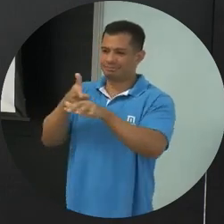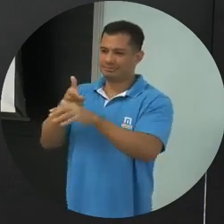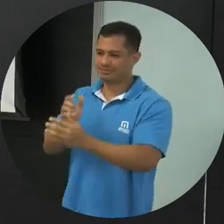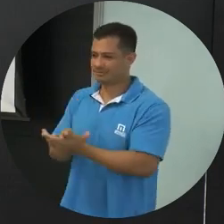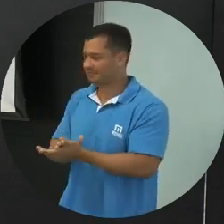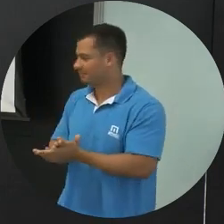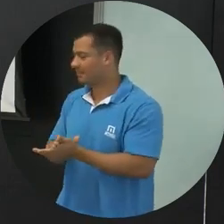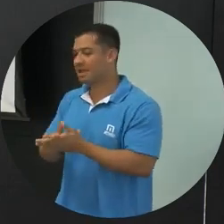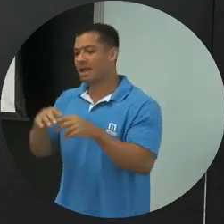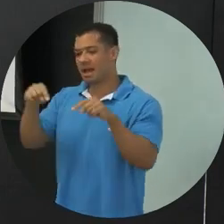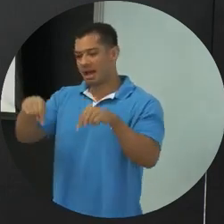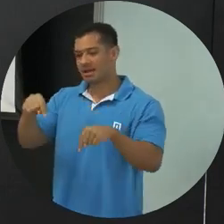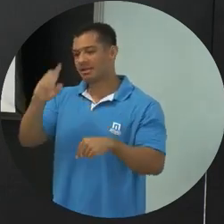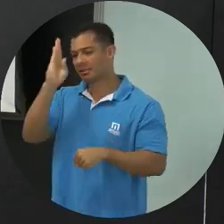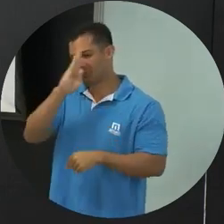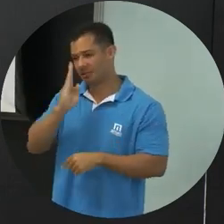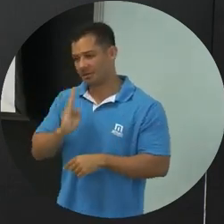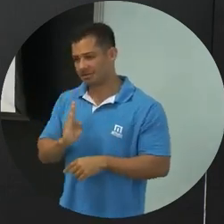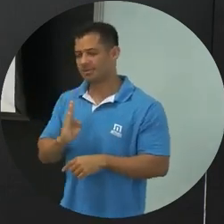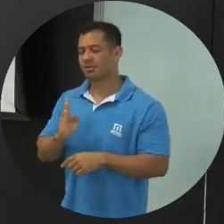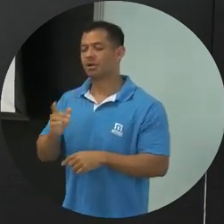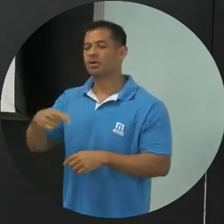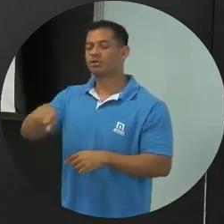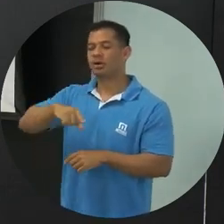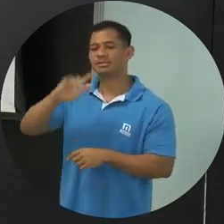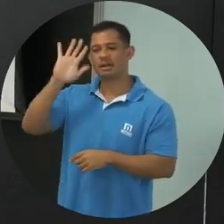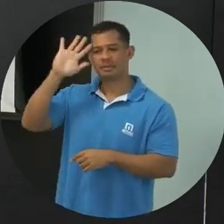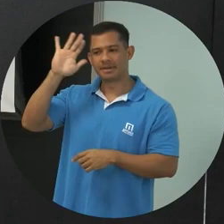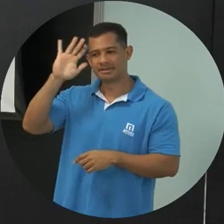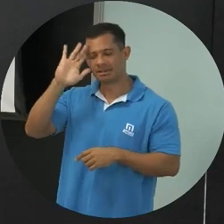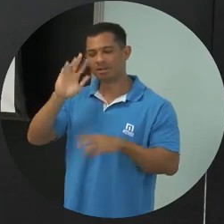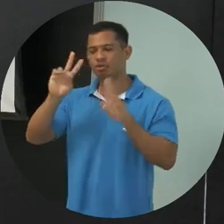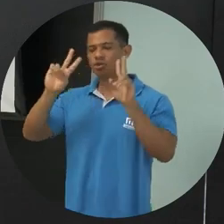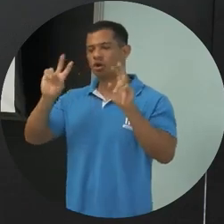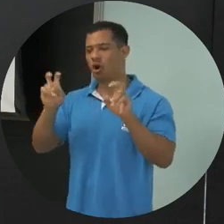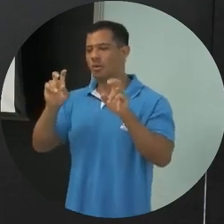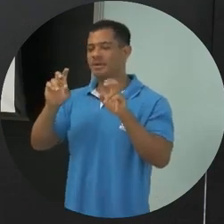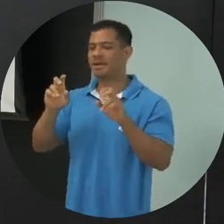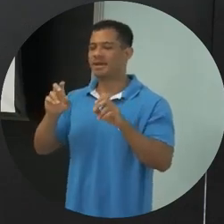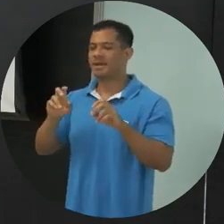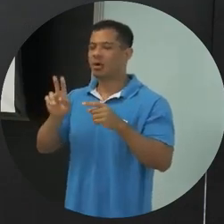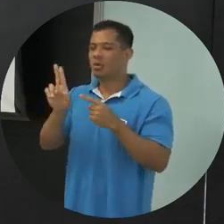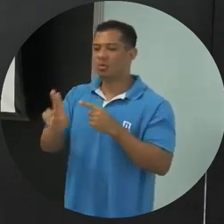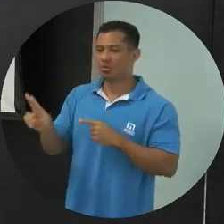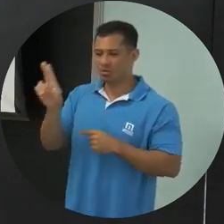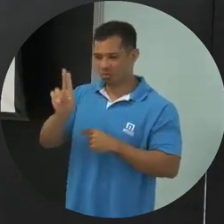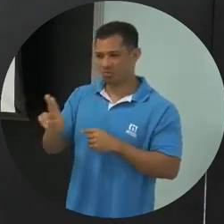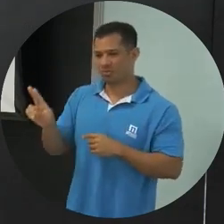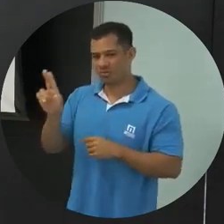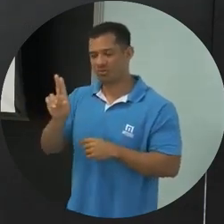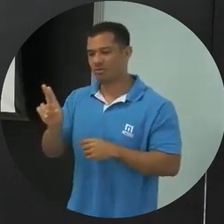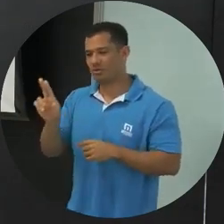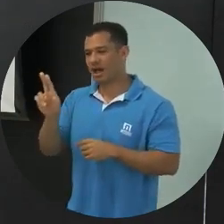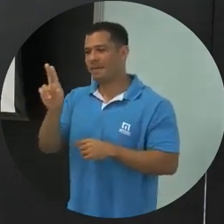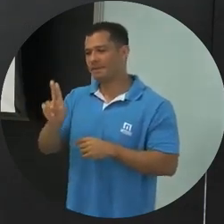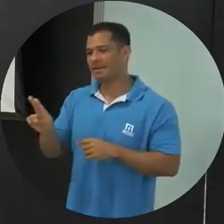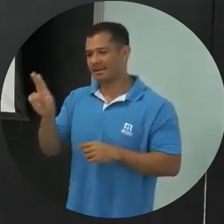E aqui no Brasil, a gente pensando na questão da aplicação da